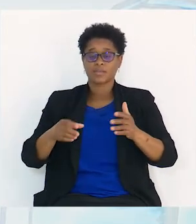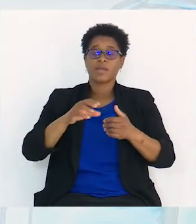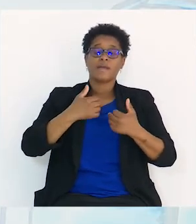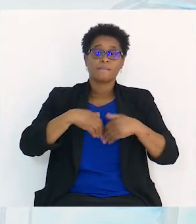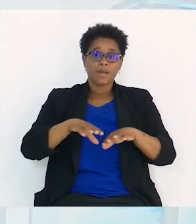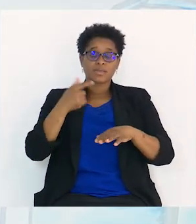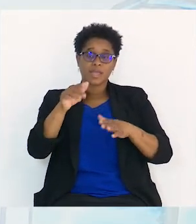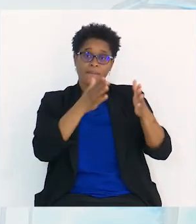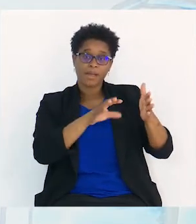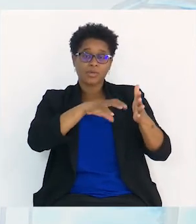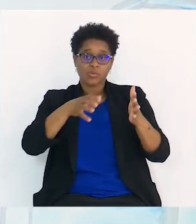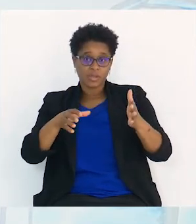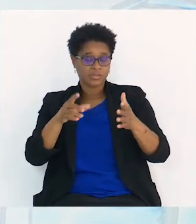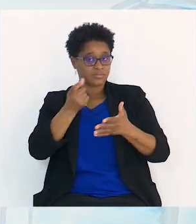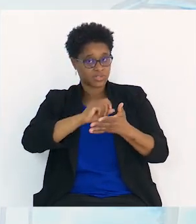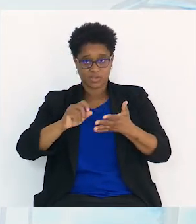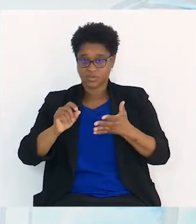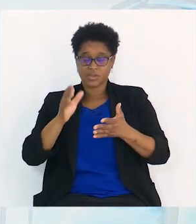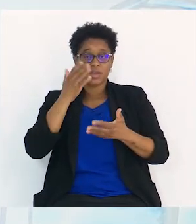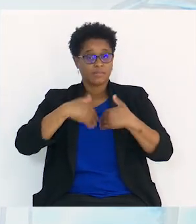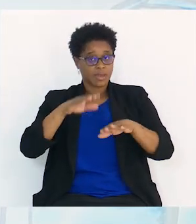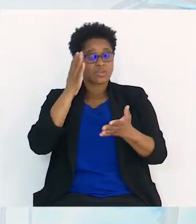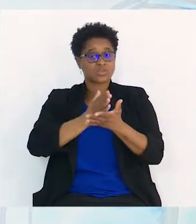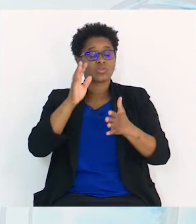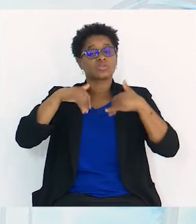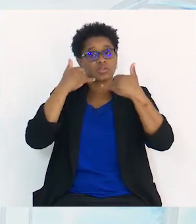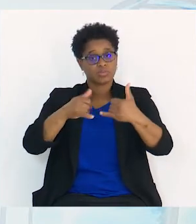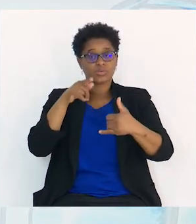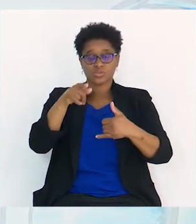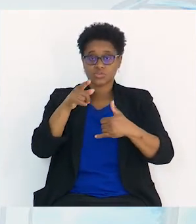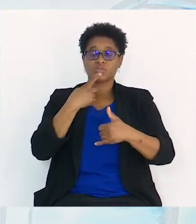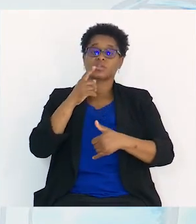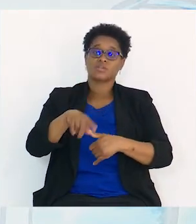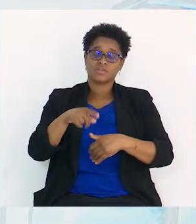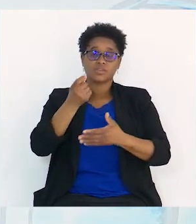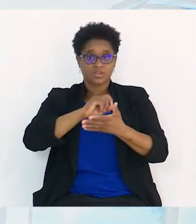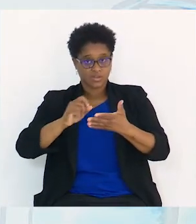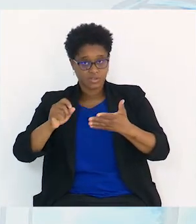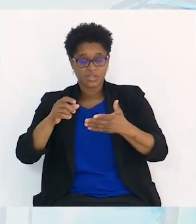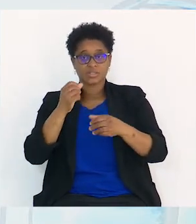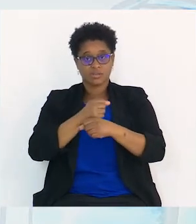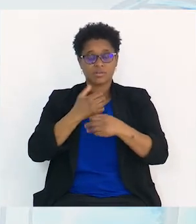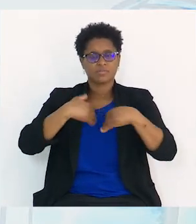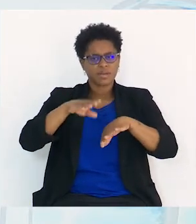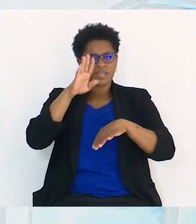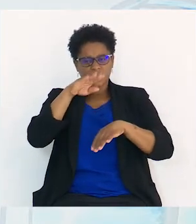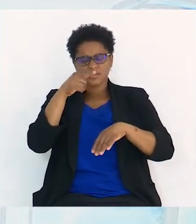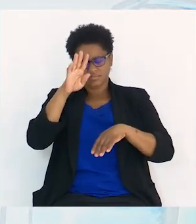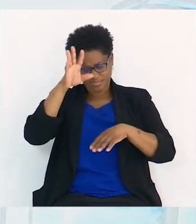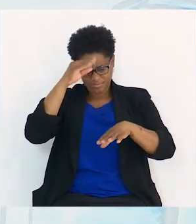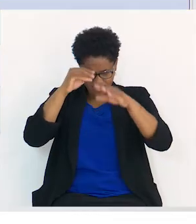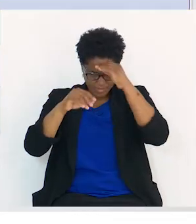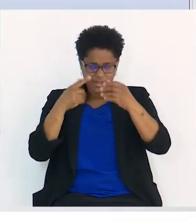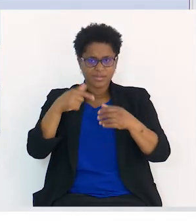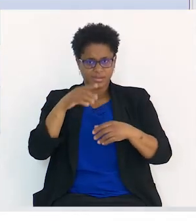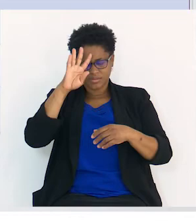parte complexa que ainda não foi dada. Só depois da parte complexa tu podes voltar a fazer o exercício. Mas se dominares isto, se tens o conhecimento, vai